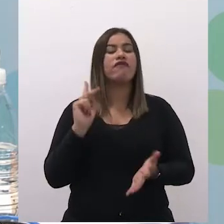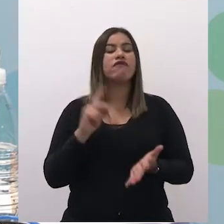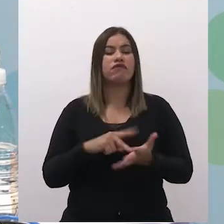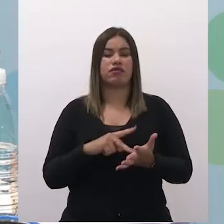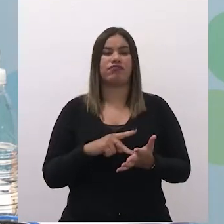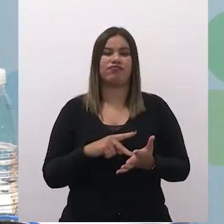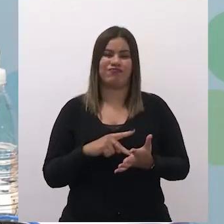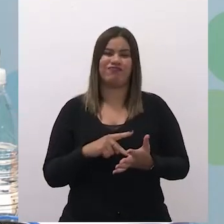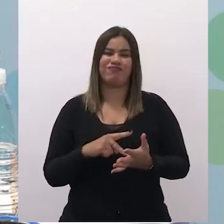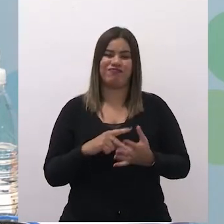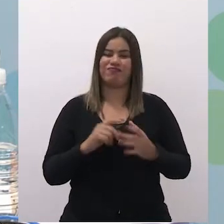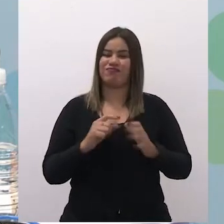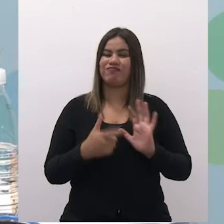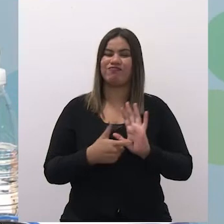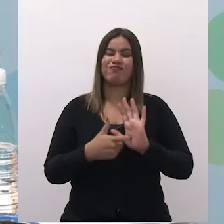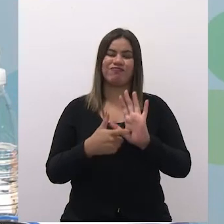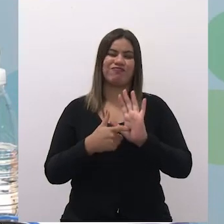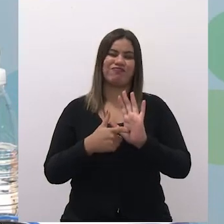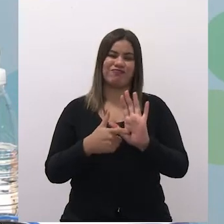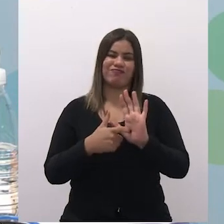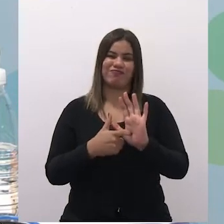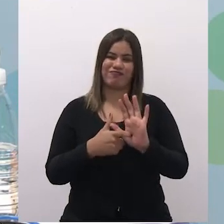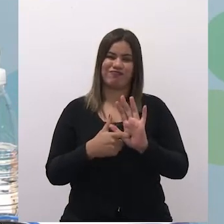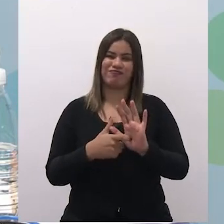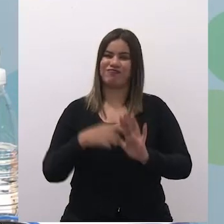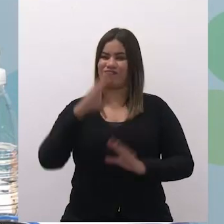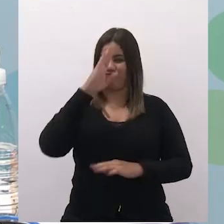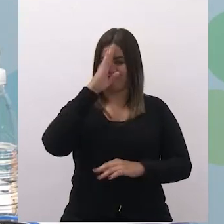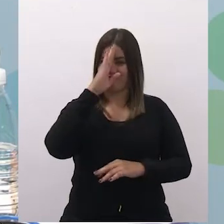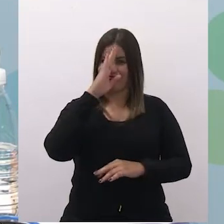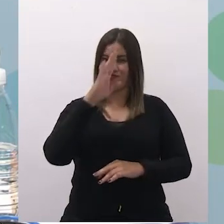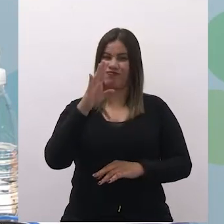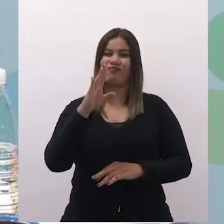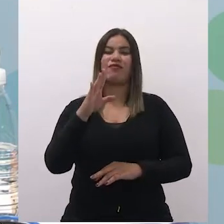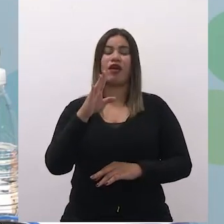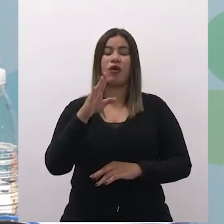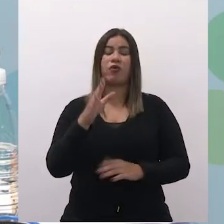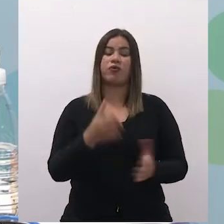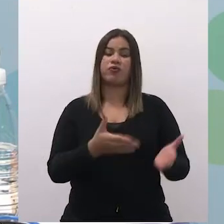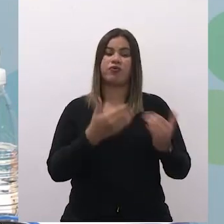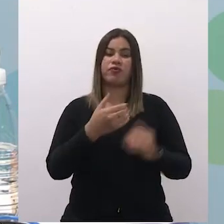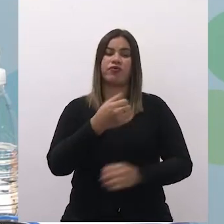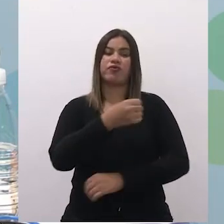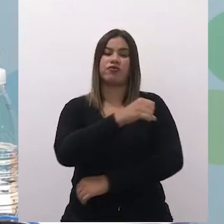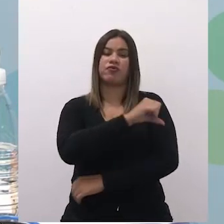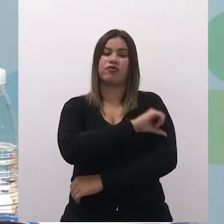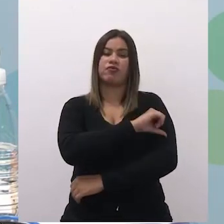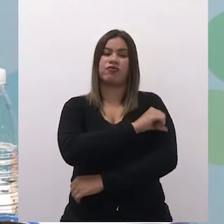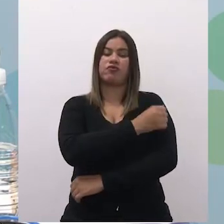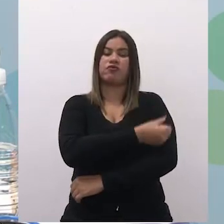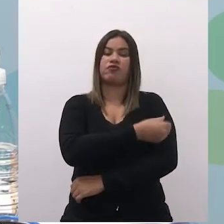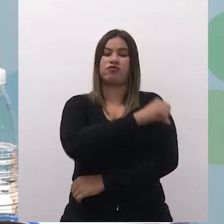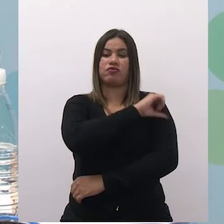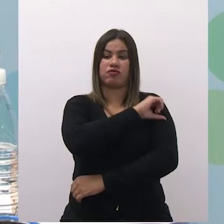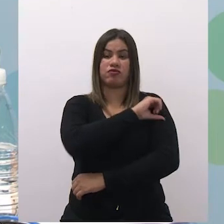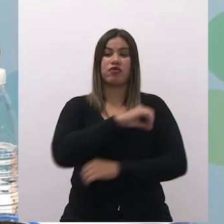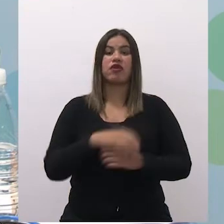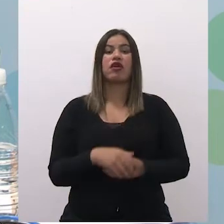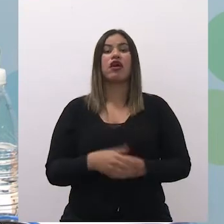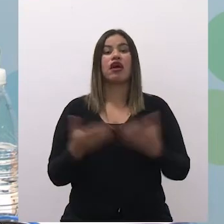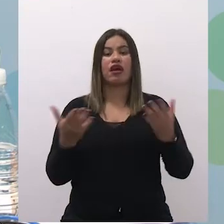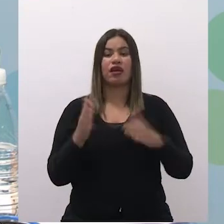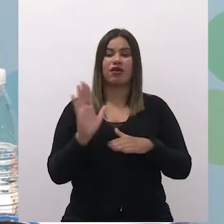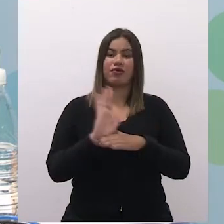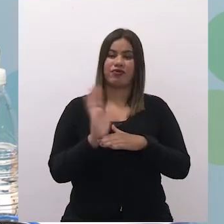está muito explícita, principalmente para o adolescente dos anos finais. Agora eu gostaria que vocês assistissem um vídeo, foi